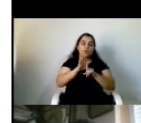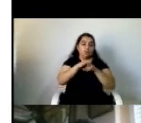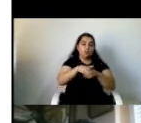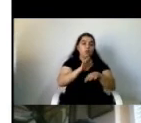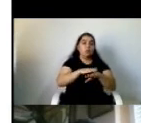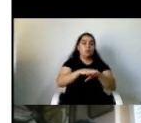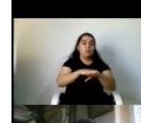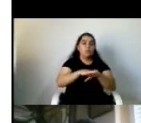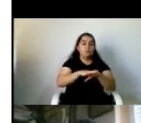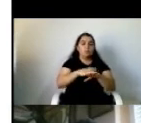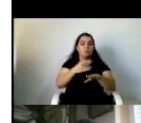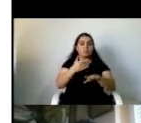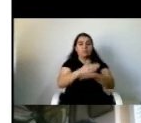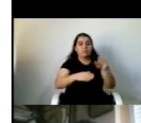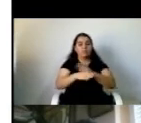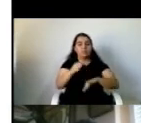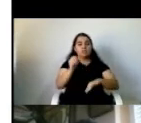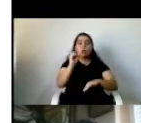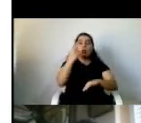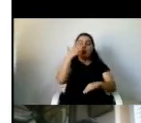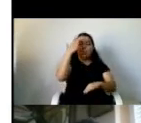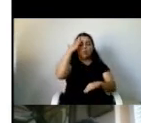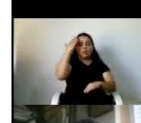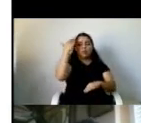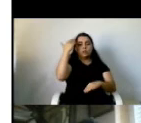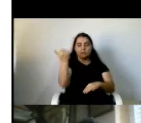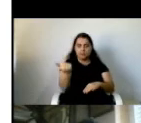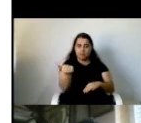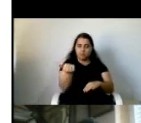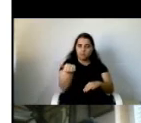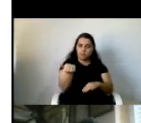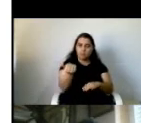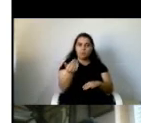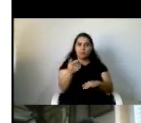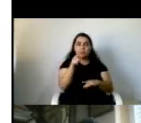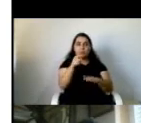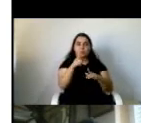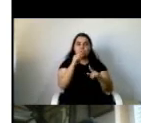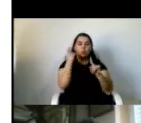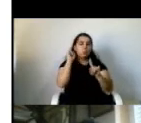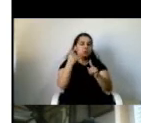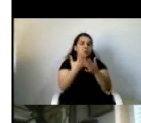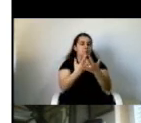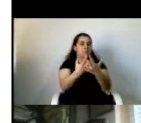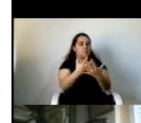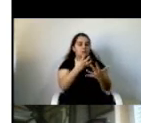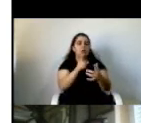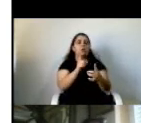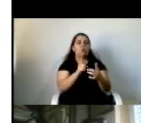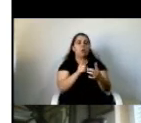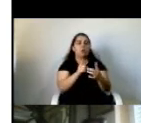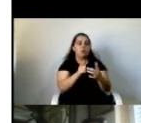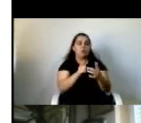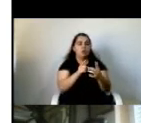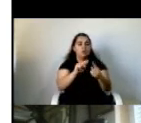ou incapacidade. E que, para além disso, o que é muito relevante é que elas dizem sentir isso de uma forma